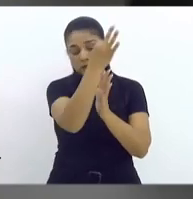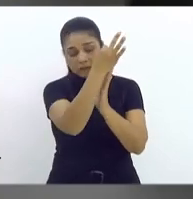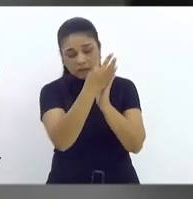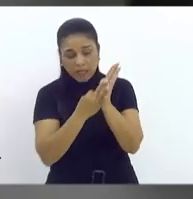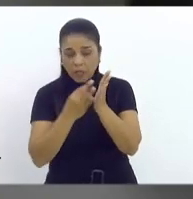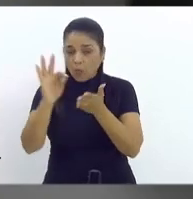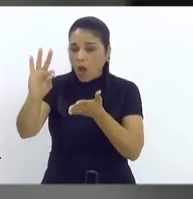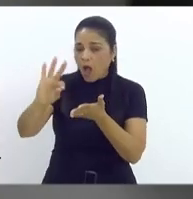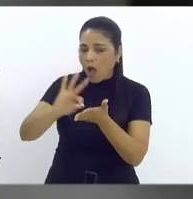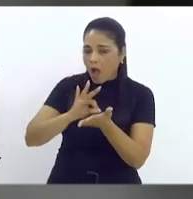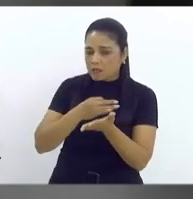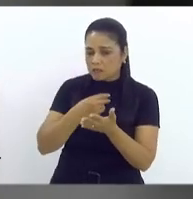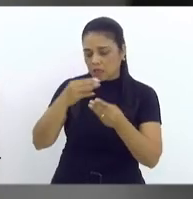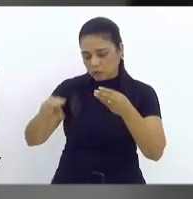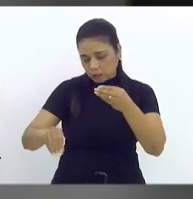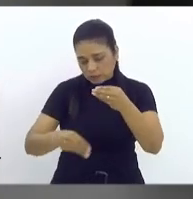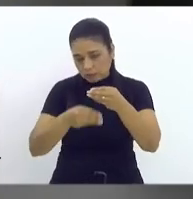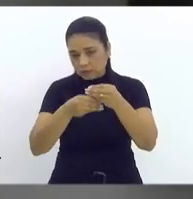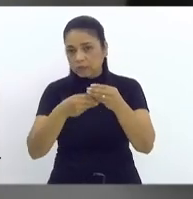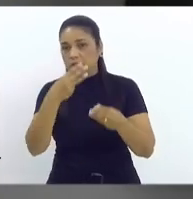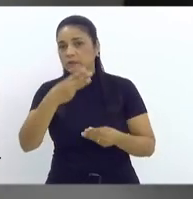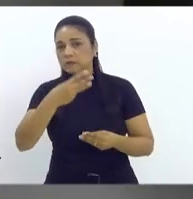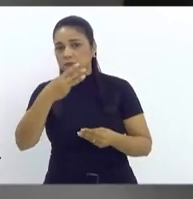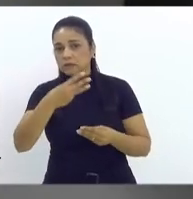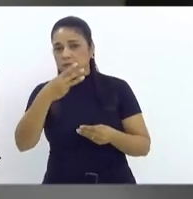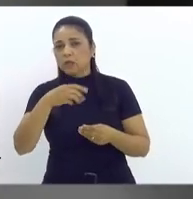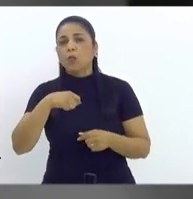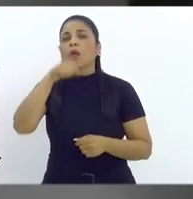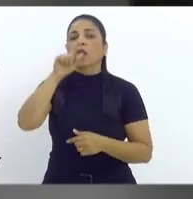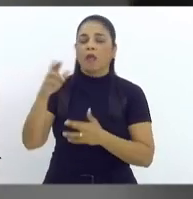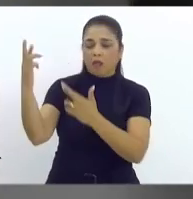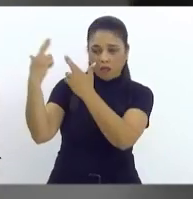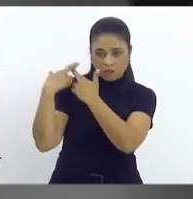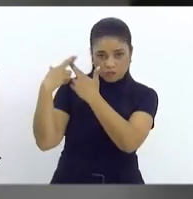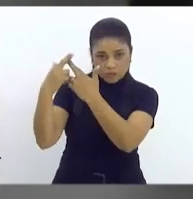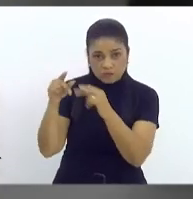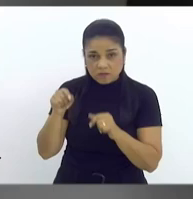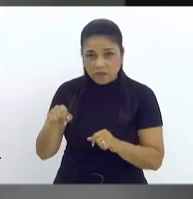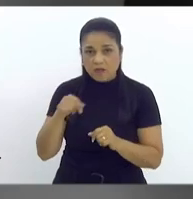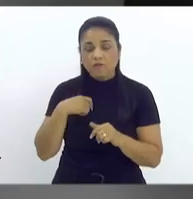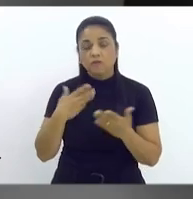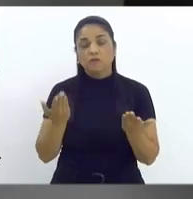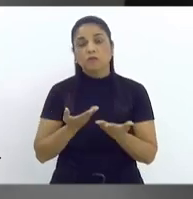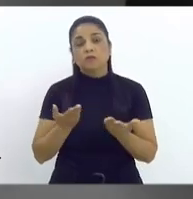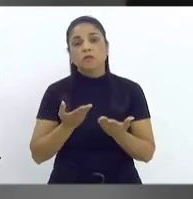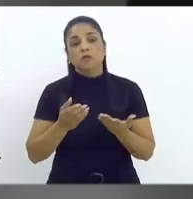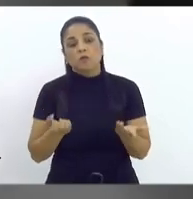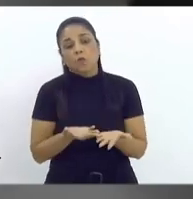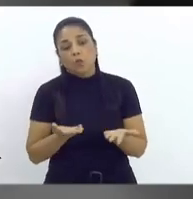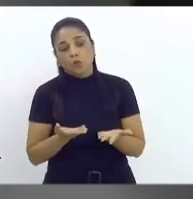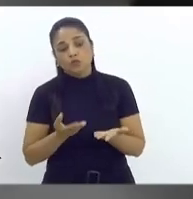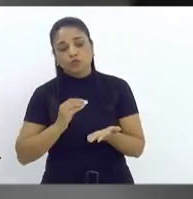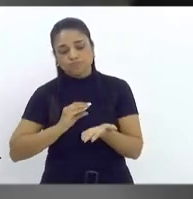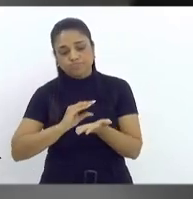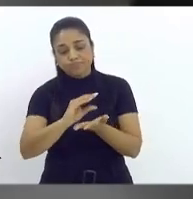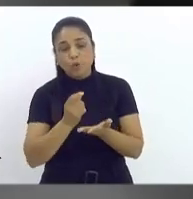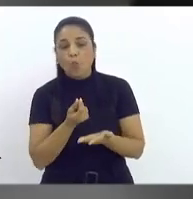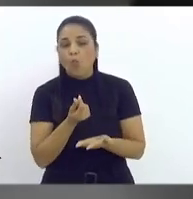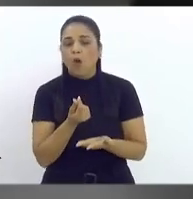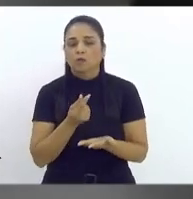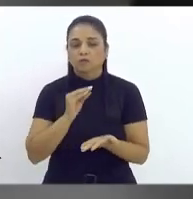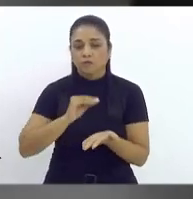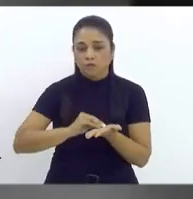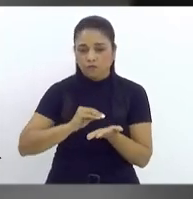foi o responsável? Quanto o Estado recebeu na época e, se possível, atualizado até hoje? E quanto deixou de ser investido